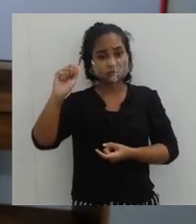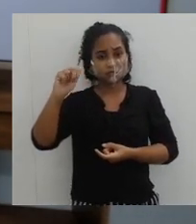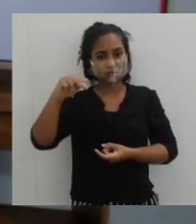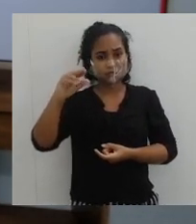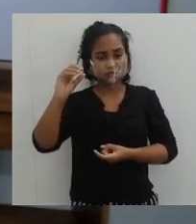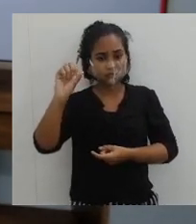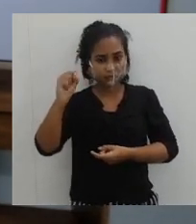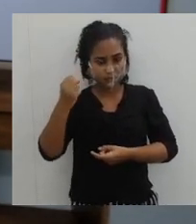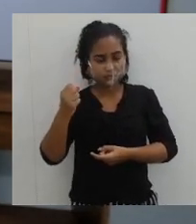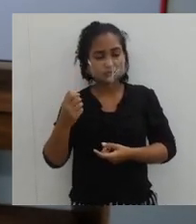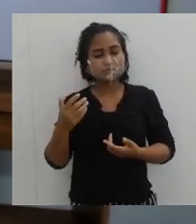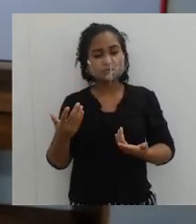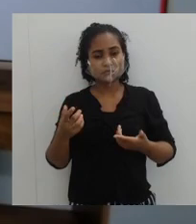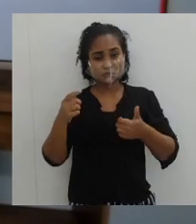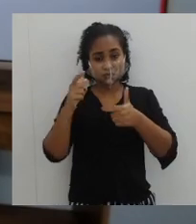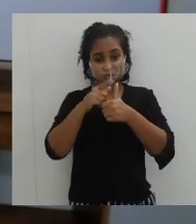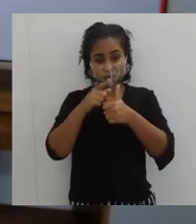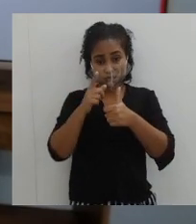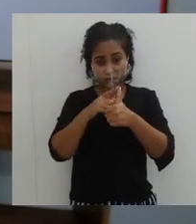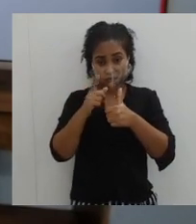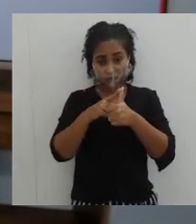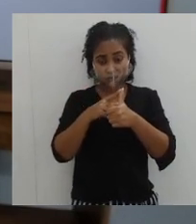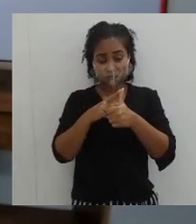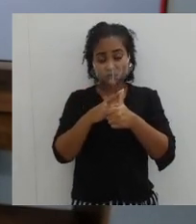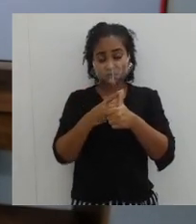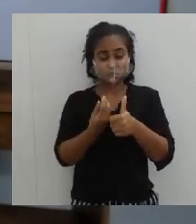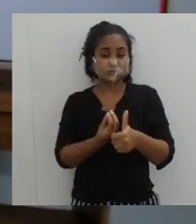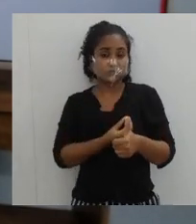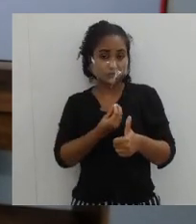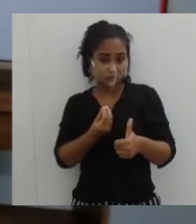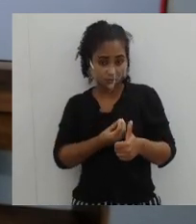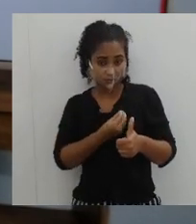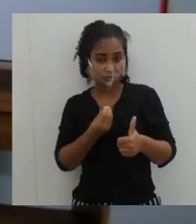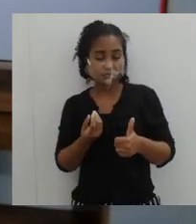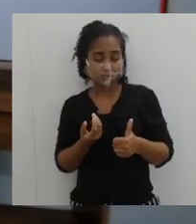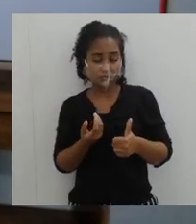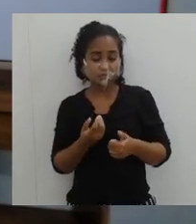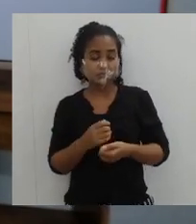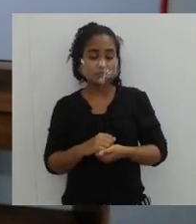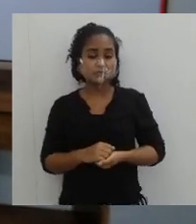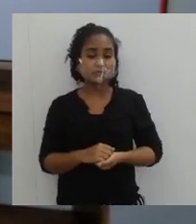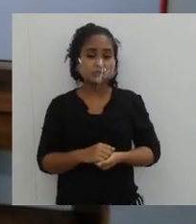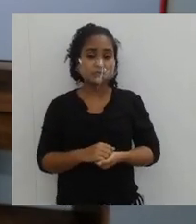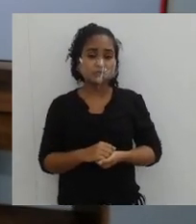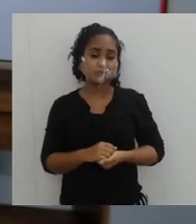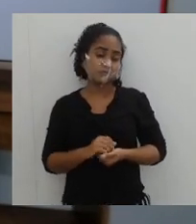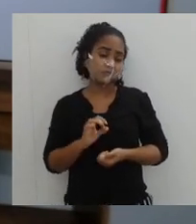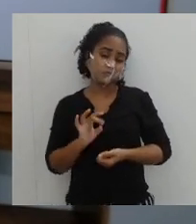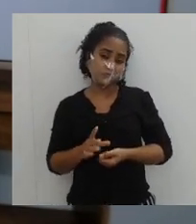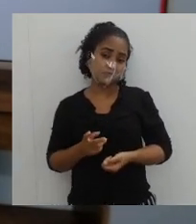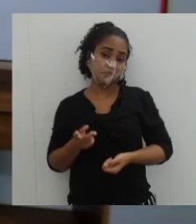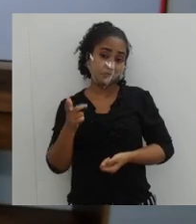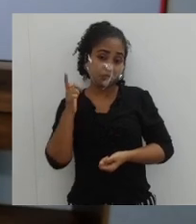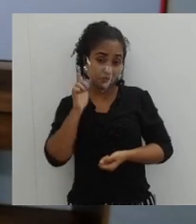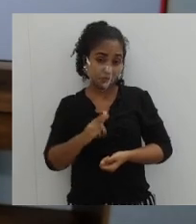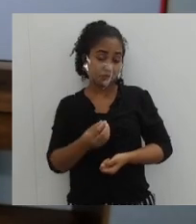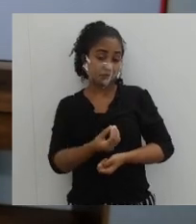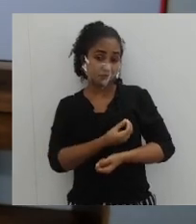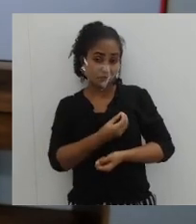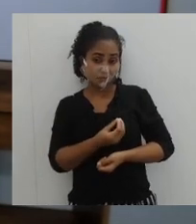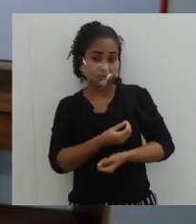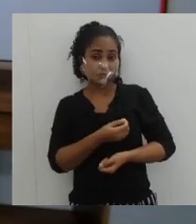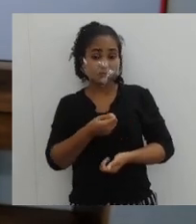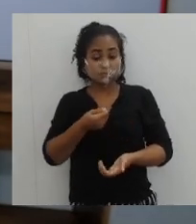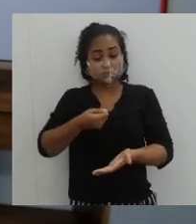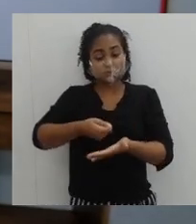Os obrigatórios são aqueles parasitas que sobrevivem, só vão sobreviver quando estão associados a